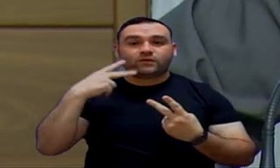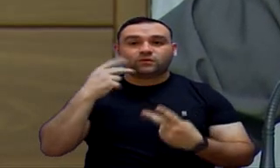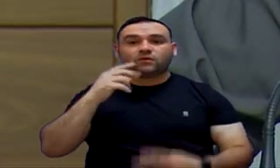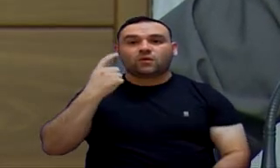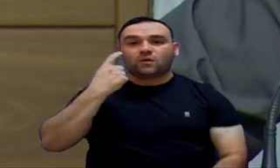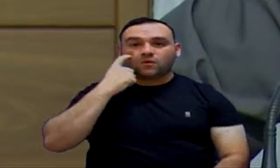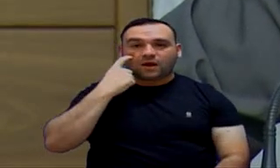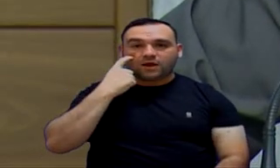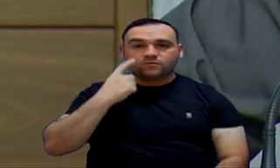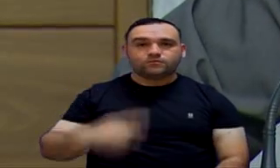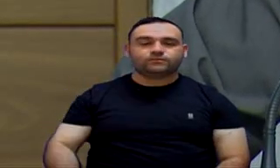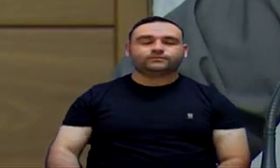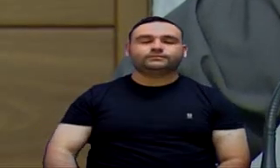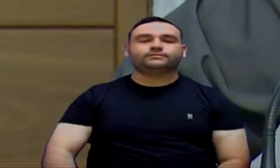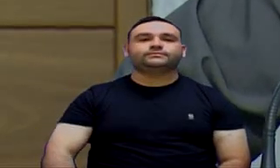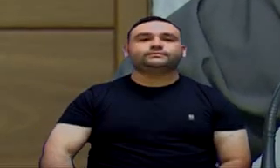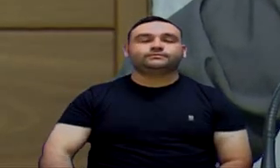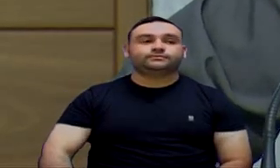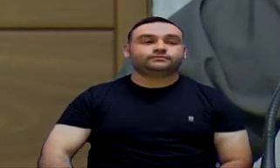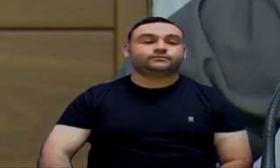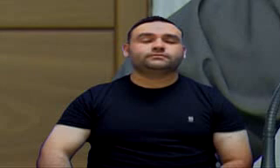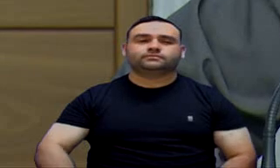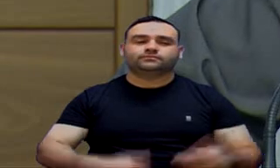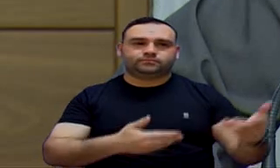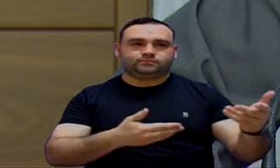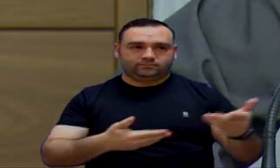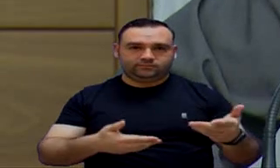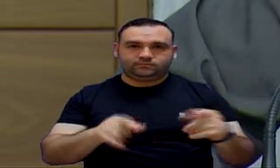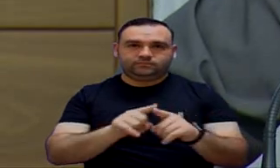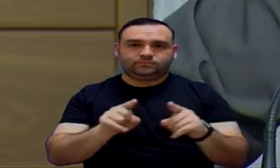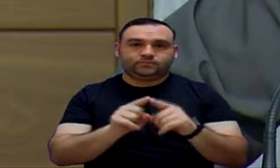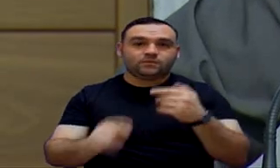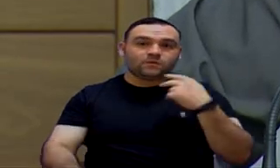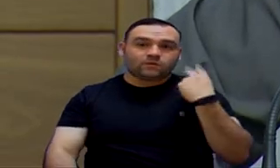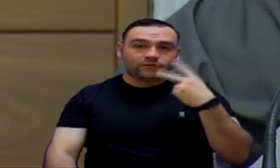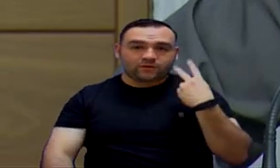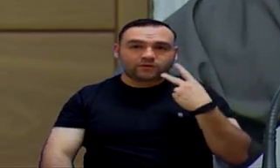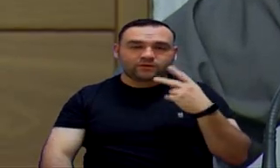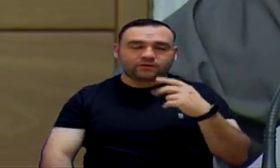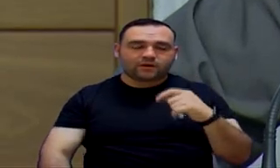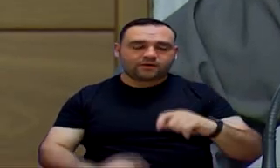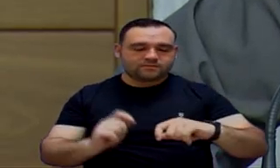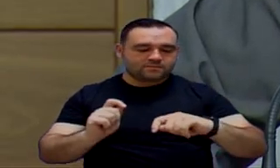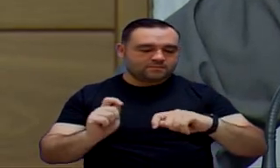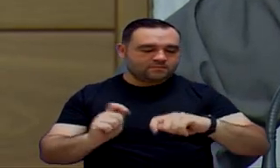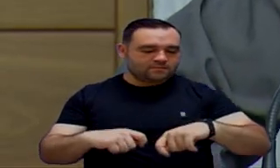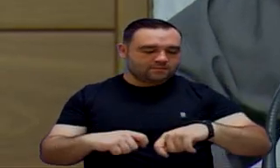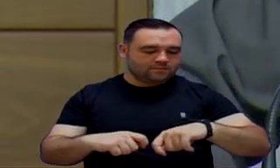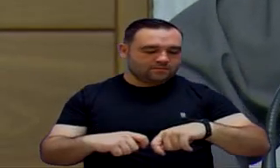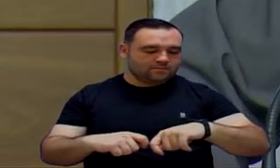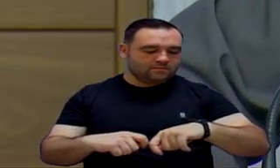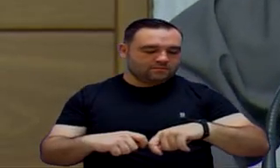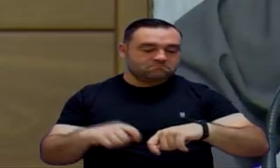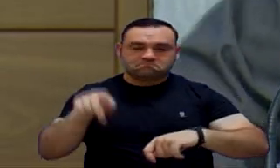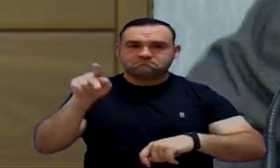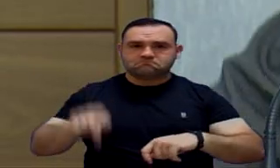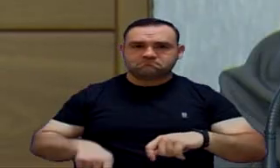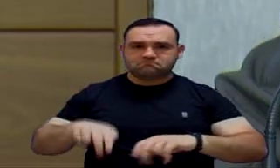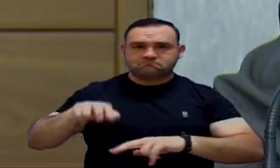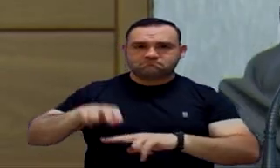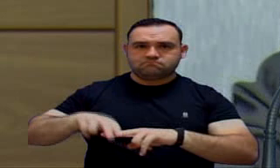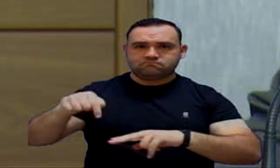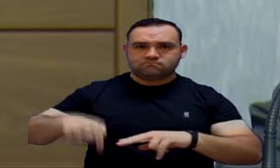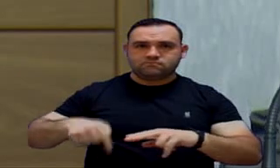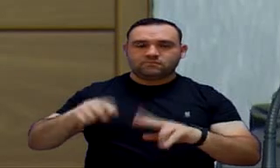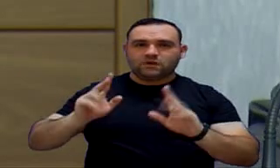Caio Oliveira solicito inclusive Nobre vereador que possa assumir a presidência